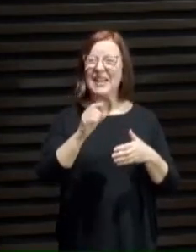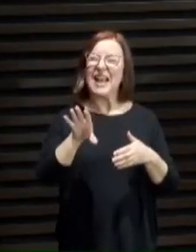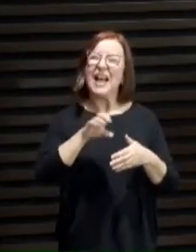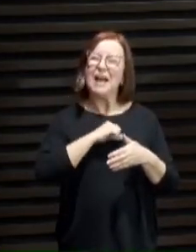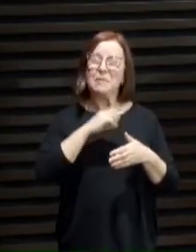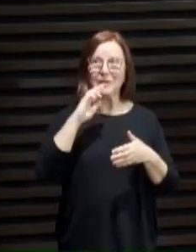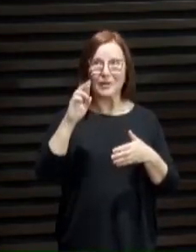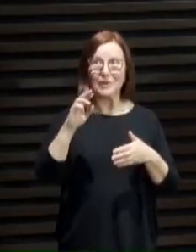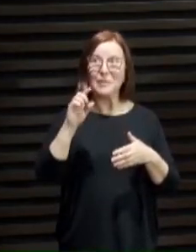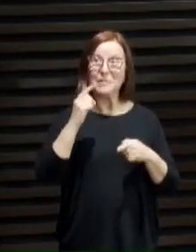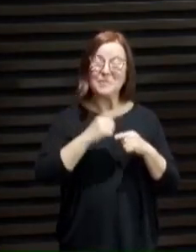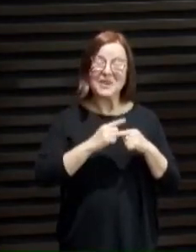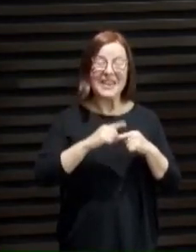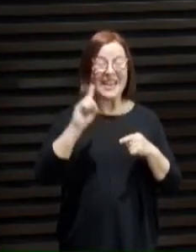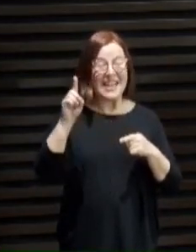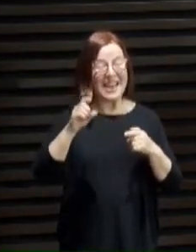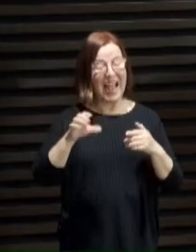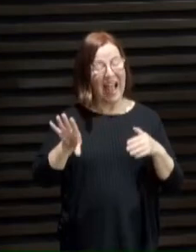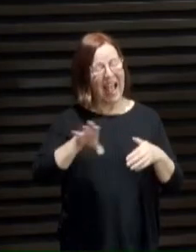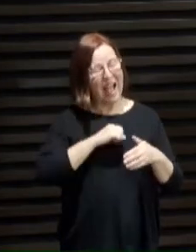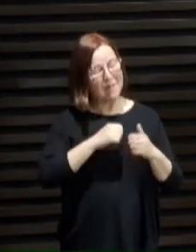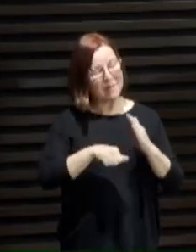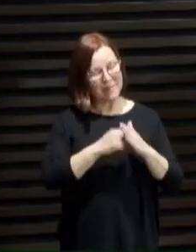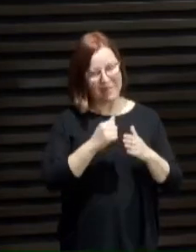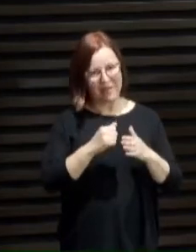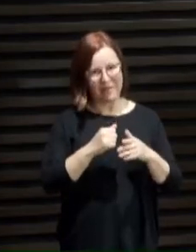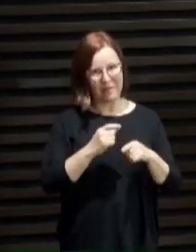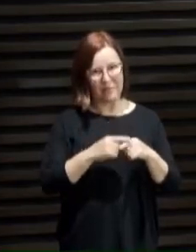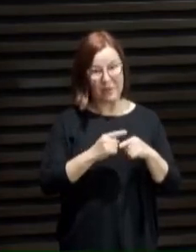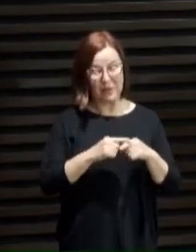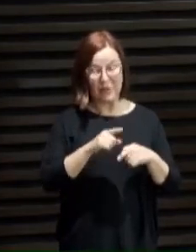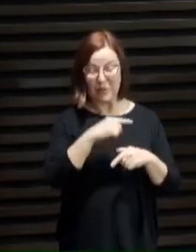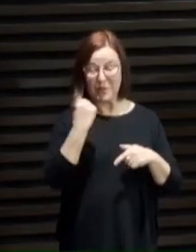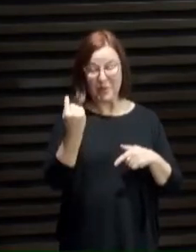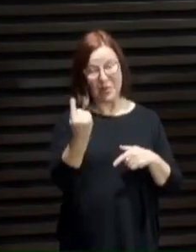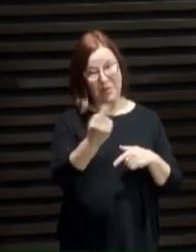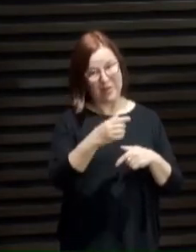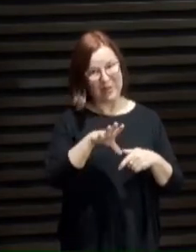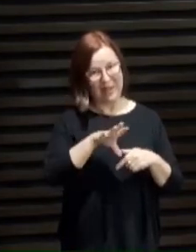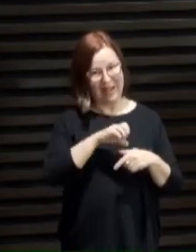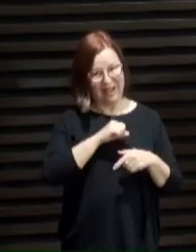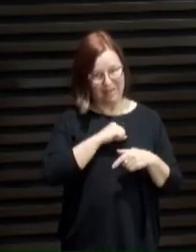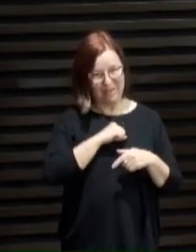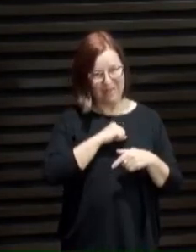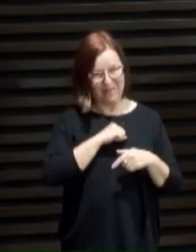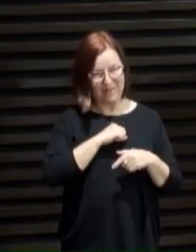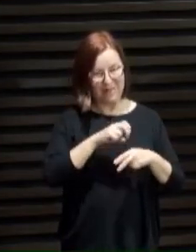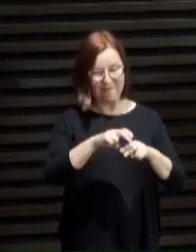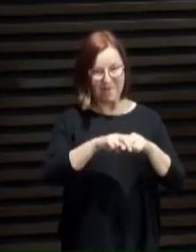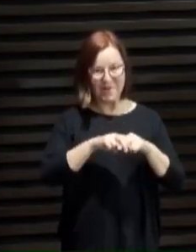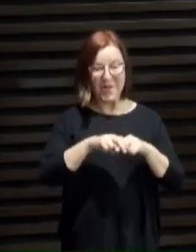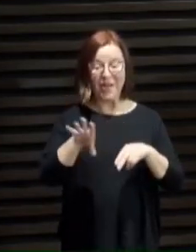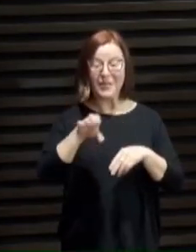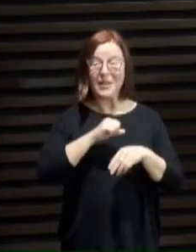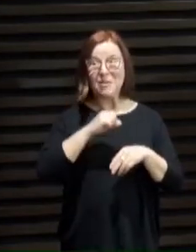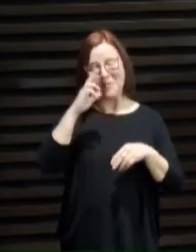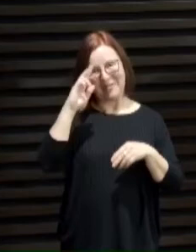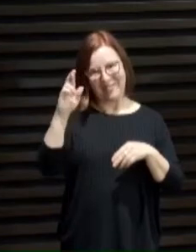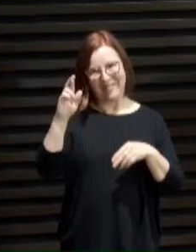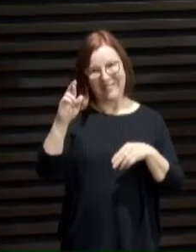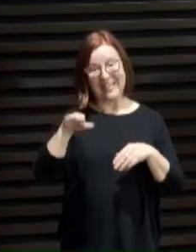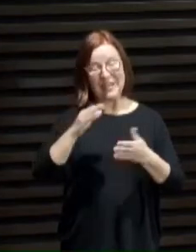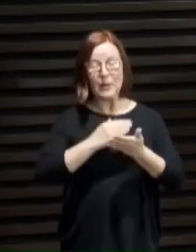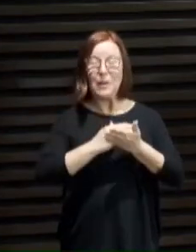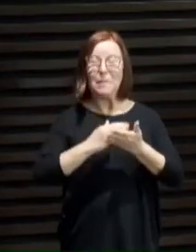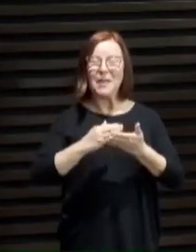nosso amor não é fruto do nosso próprio amor, mas é fruto do seu amor derramado sobre nós. Então, passamos a amar ao Senhor. Mas